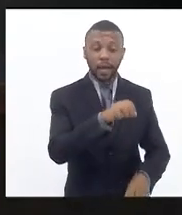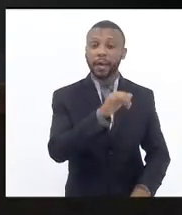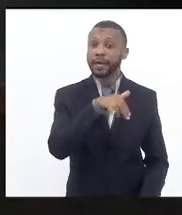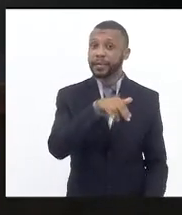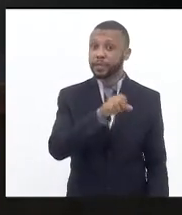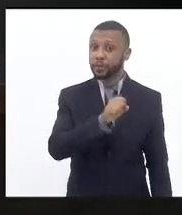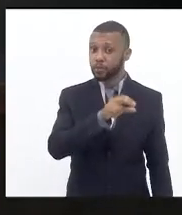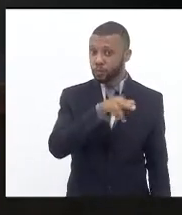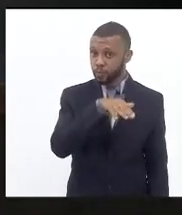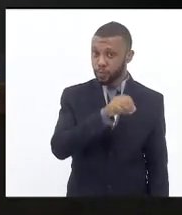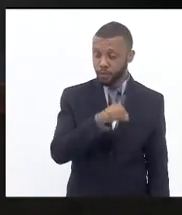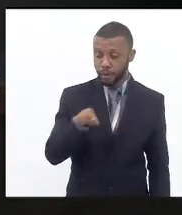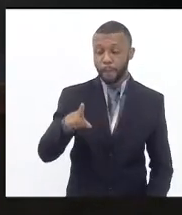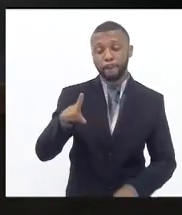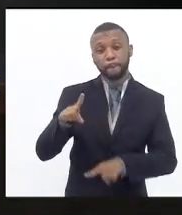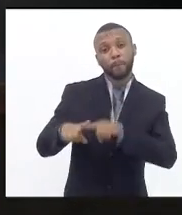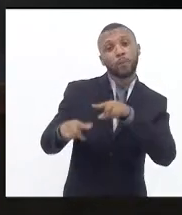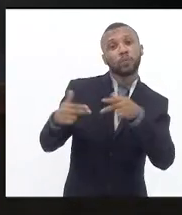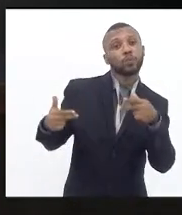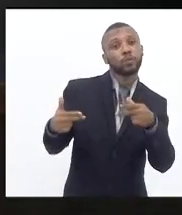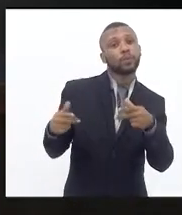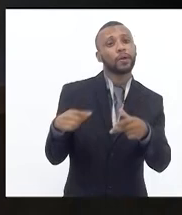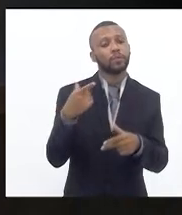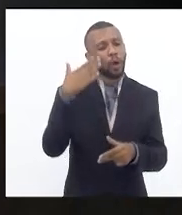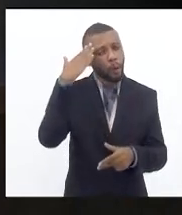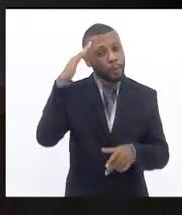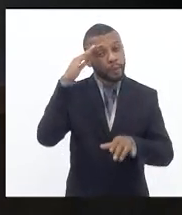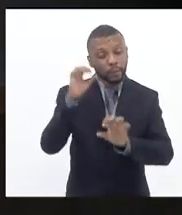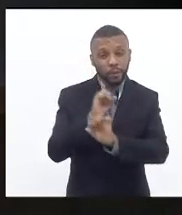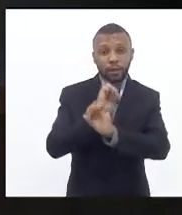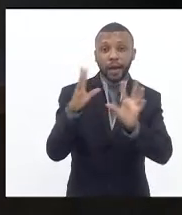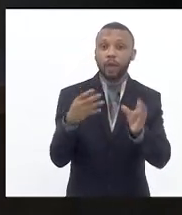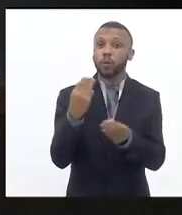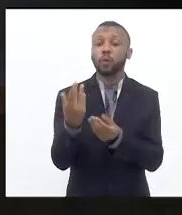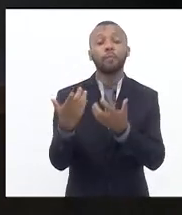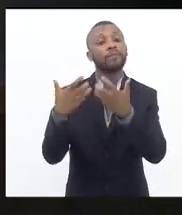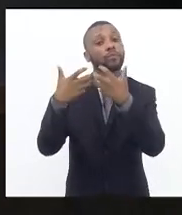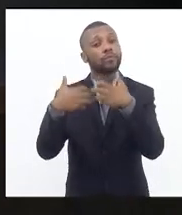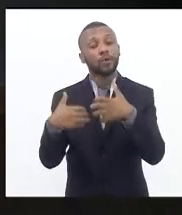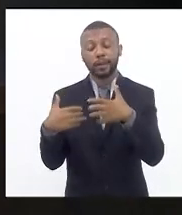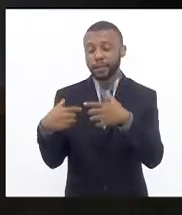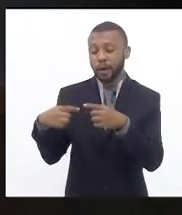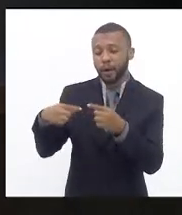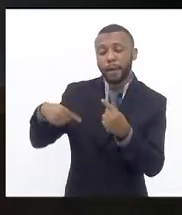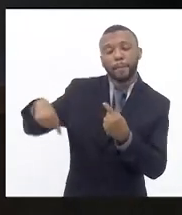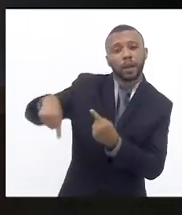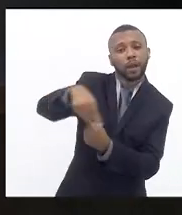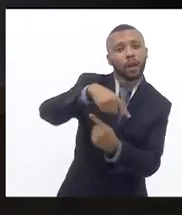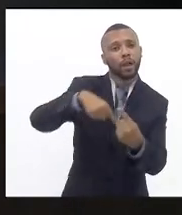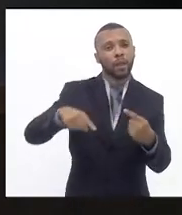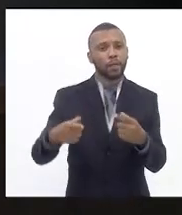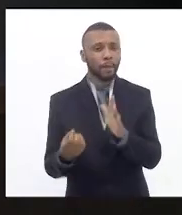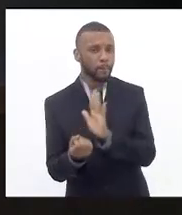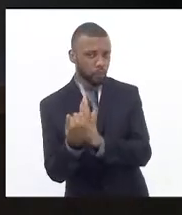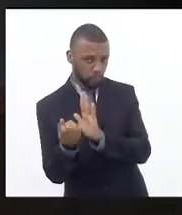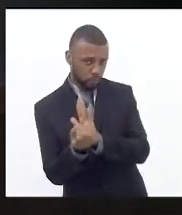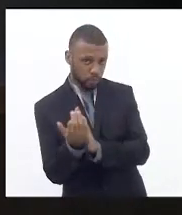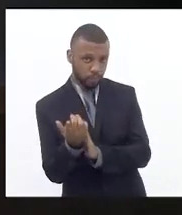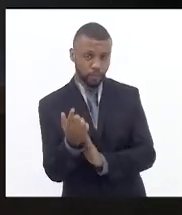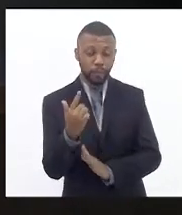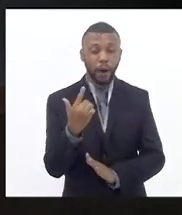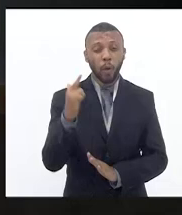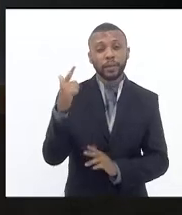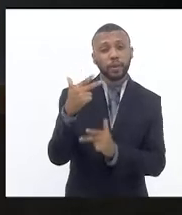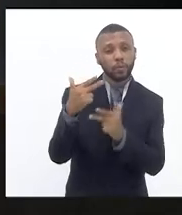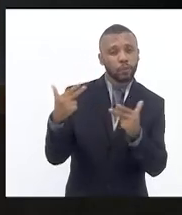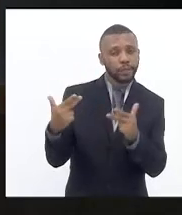funciona o encadeamento produtivo se é fundamental Oi e a outra coisa que ele diz e tem toda razão também